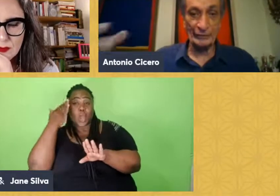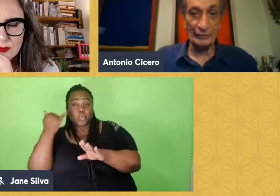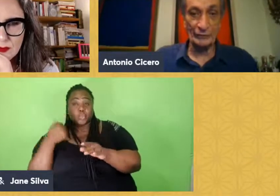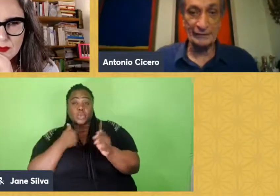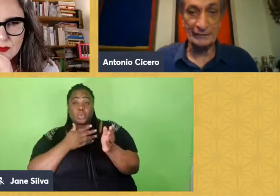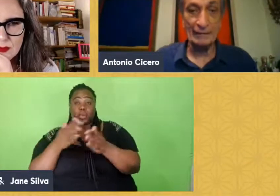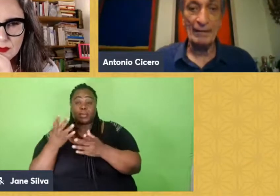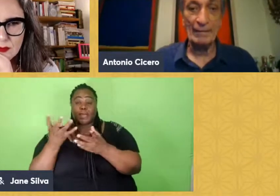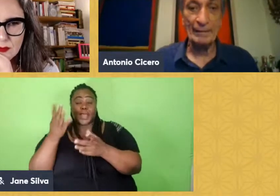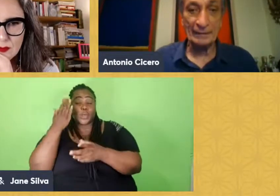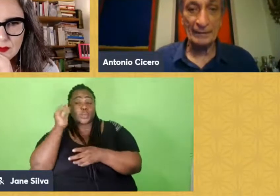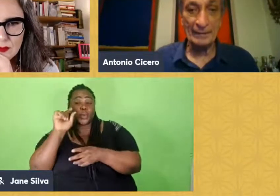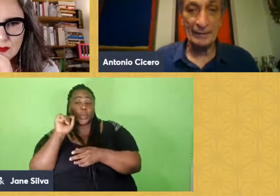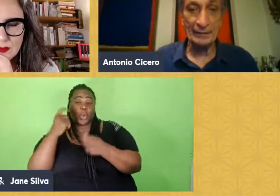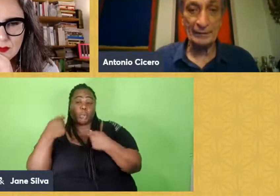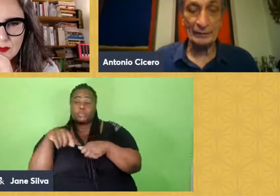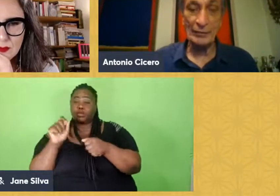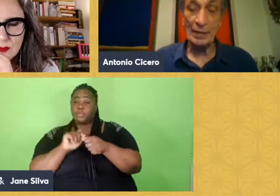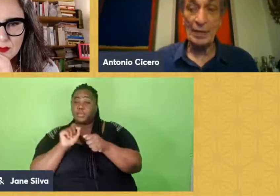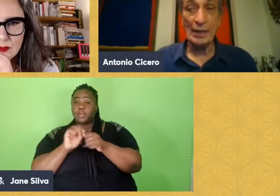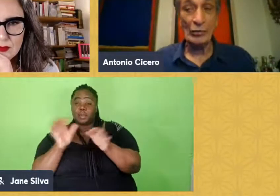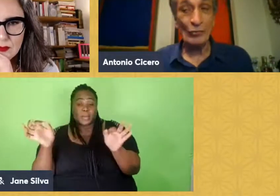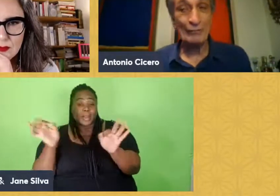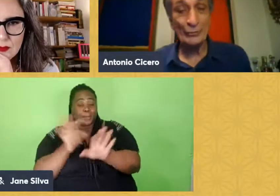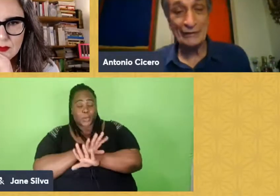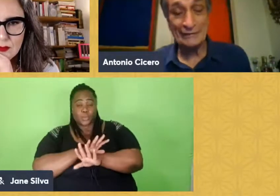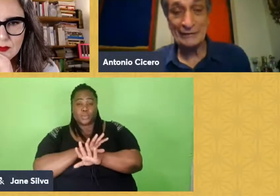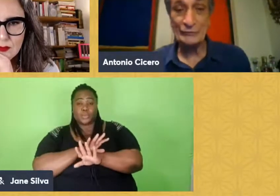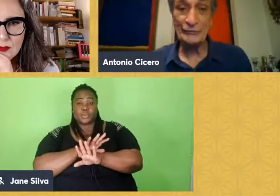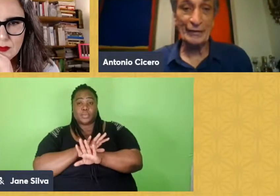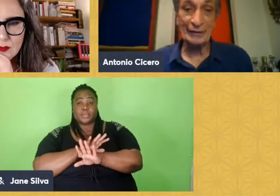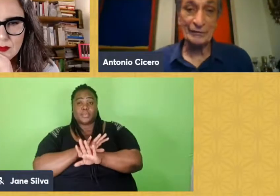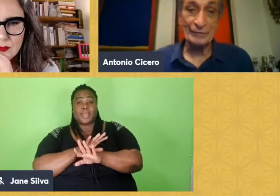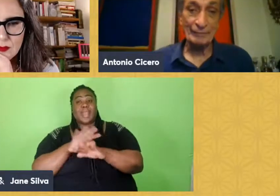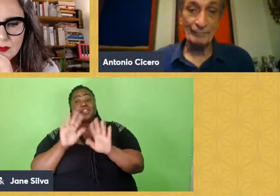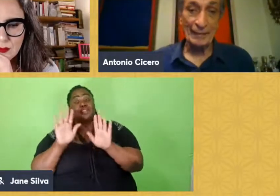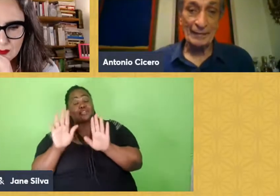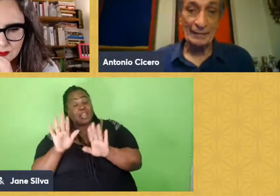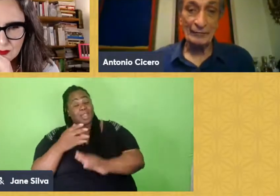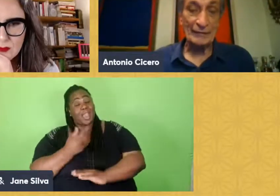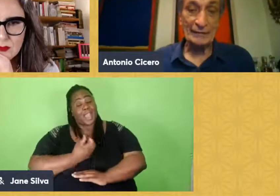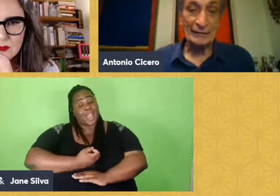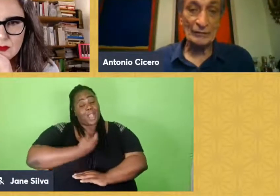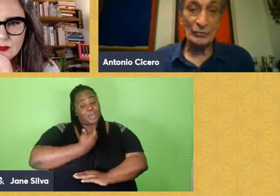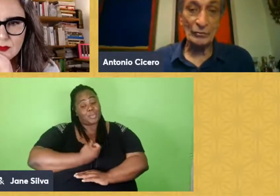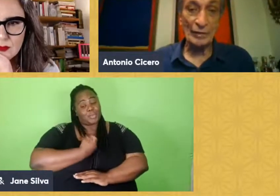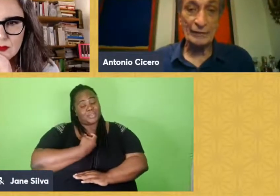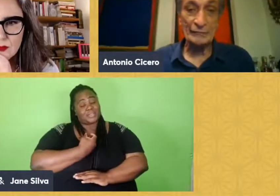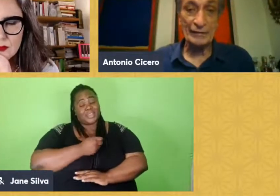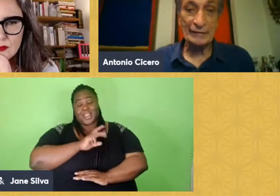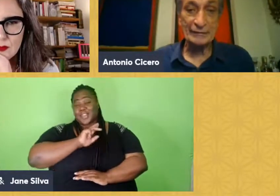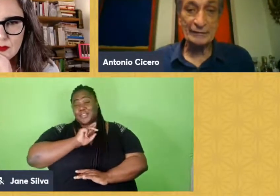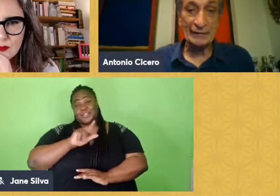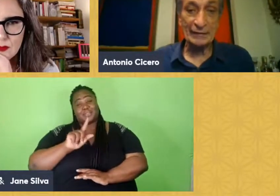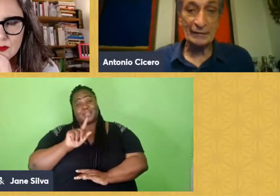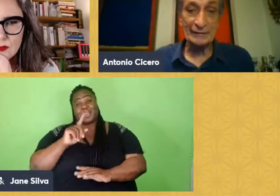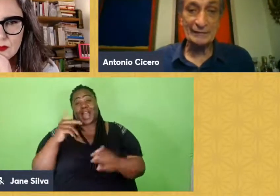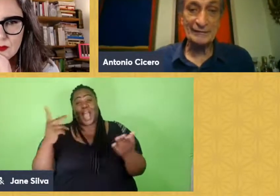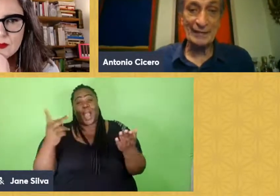que eu tenho que fazer para terminar aquilo. Com a poesia é diferente. Na verdade, ela ocorre, às